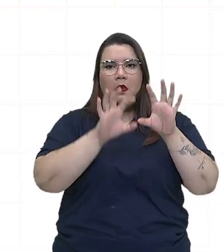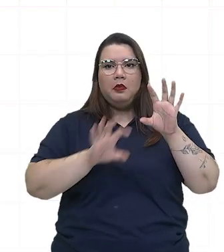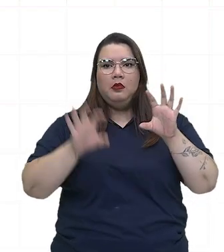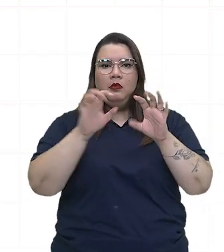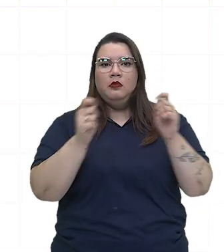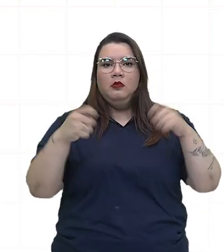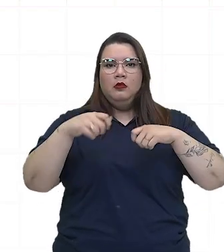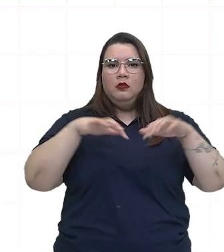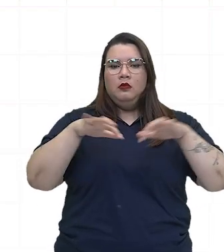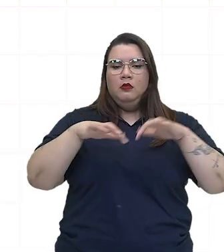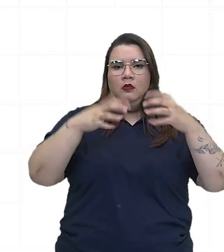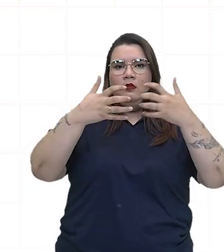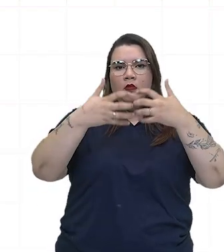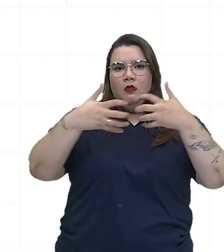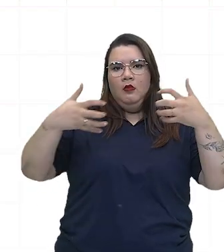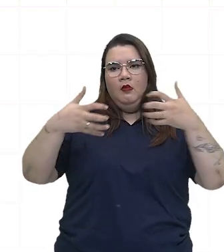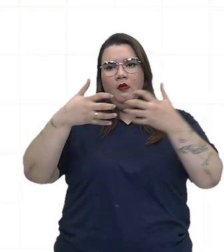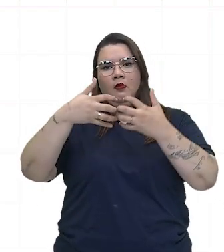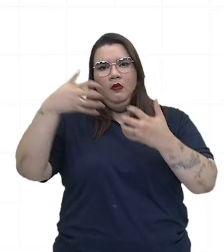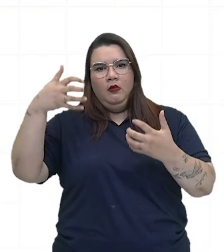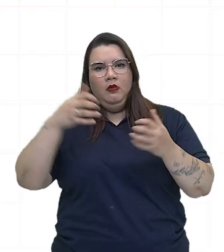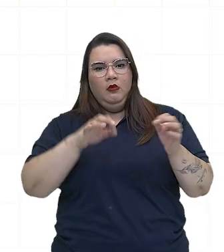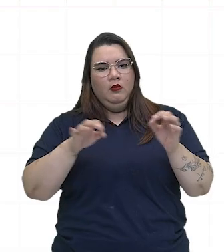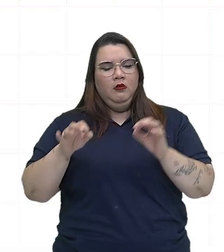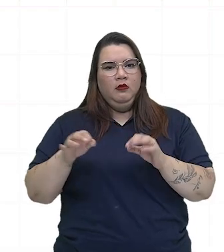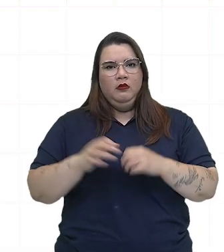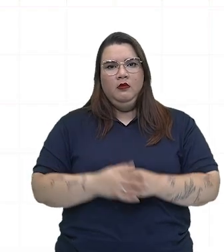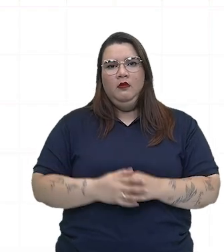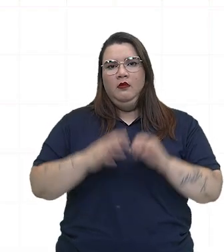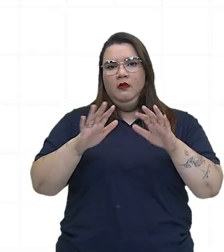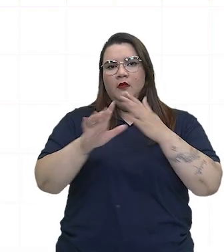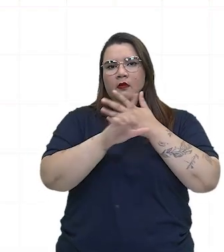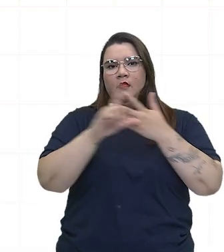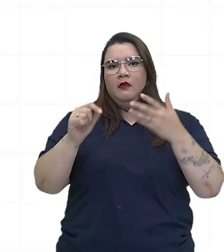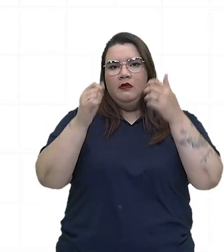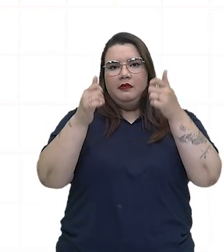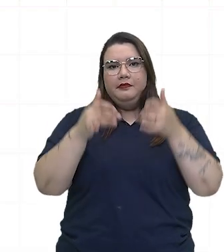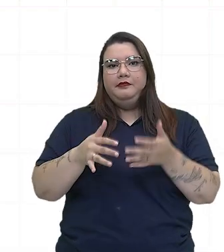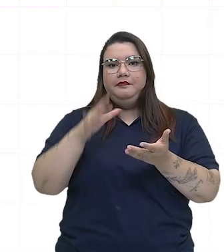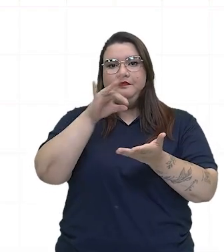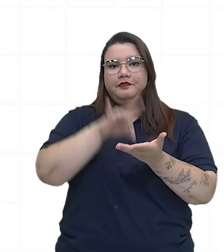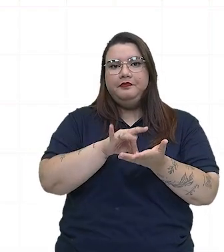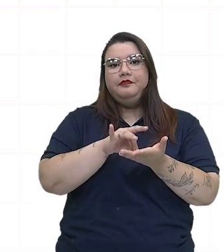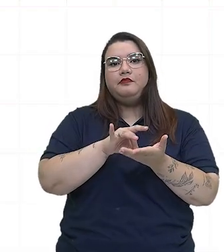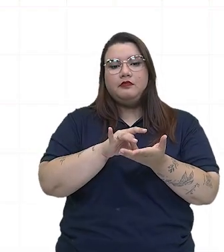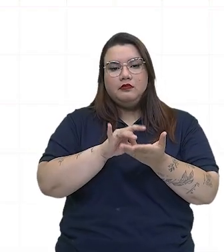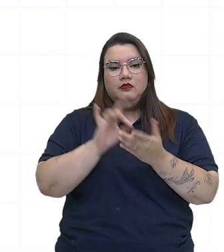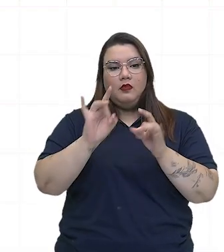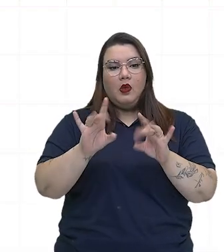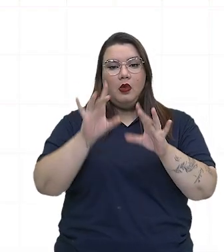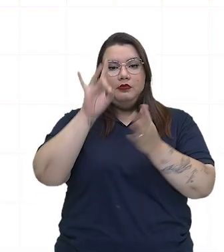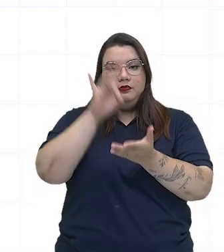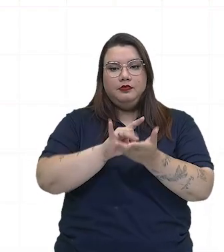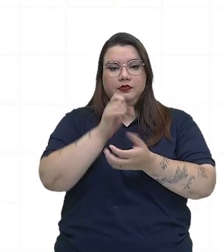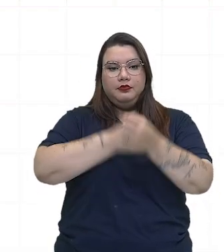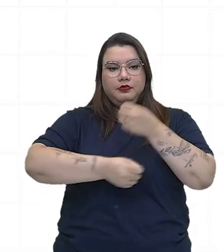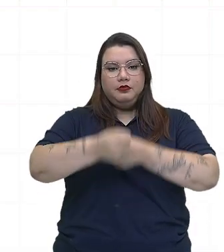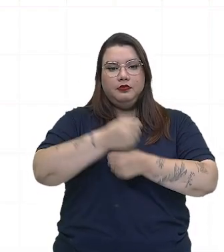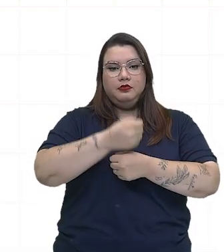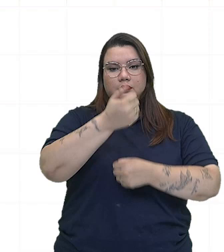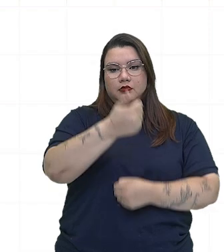movimentassem. A hipótese do nosso autor ela foi confirmada somente em